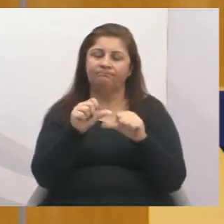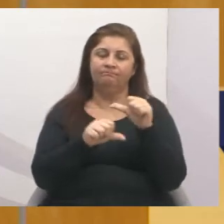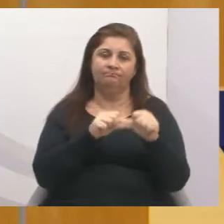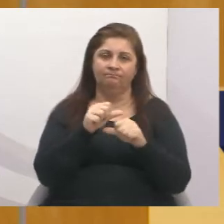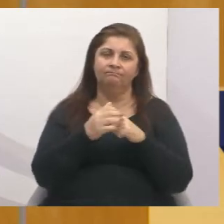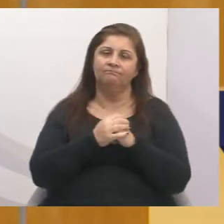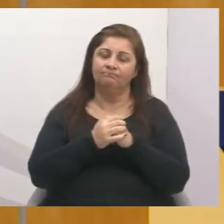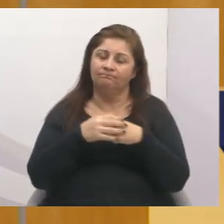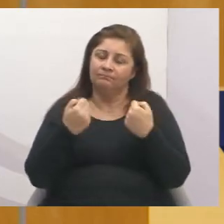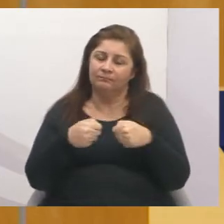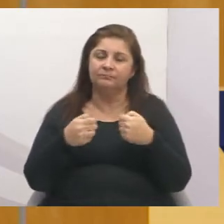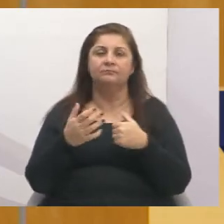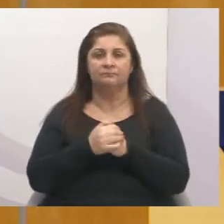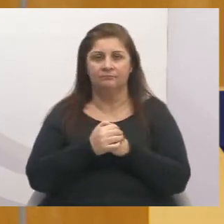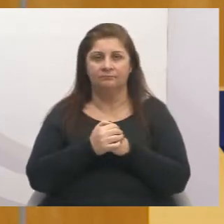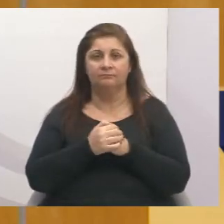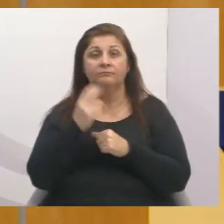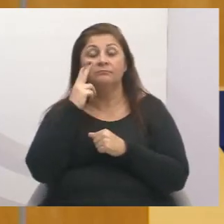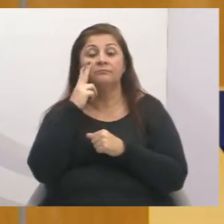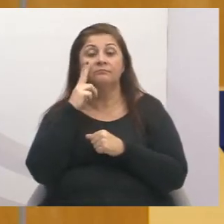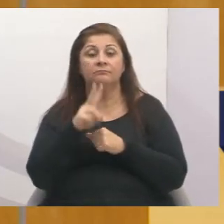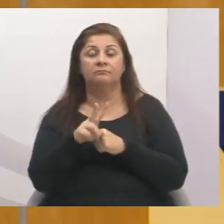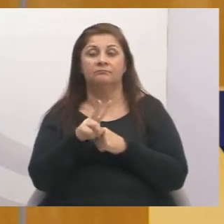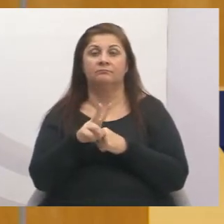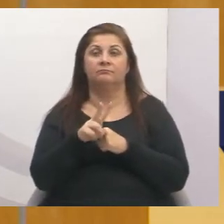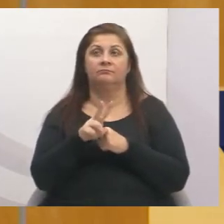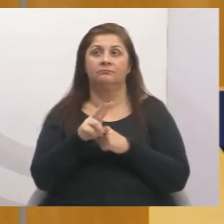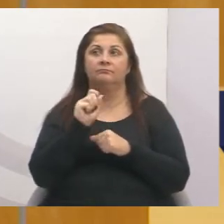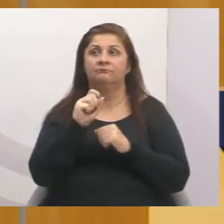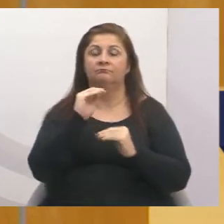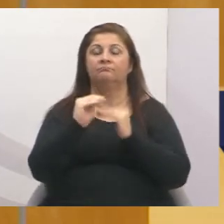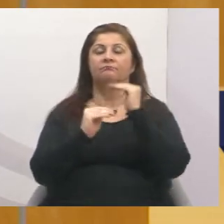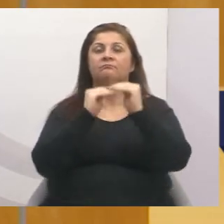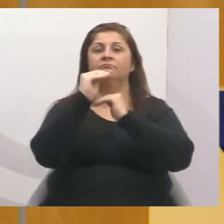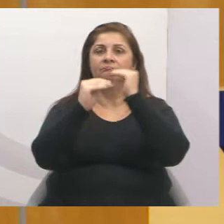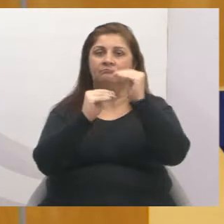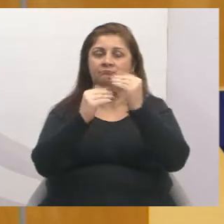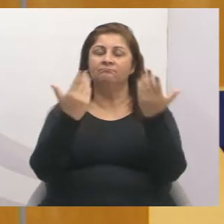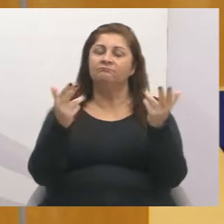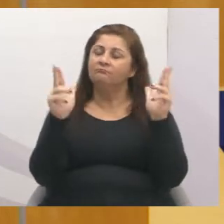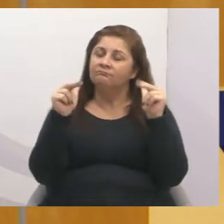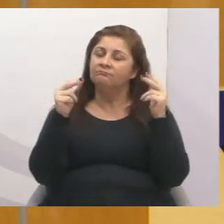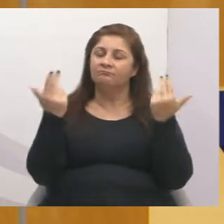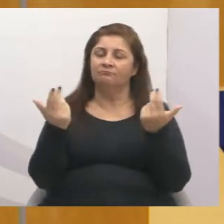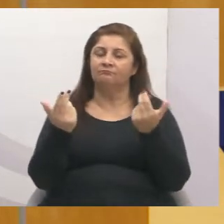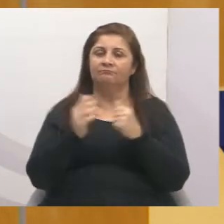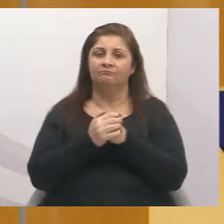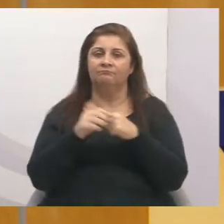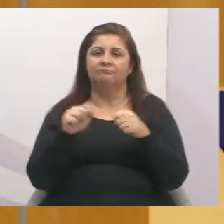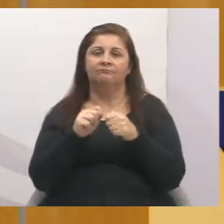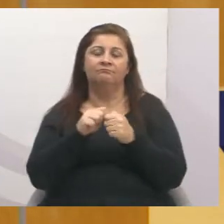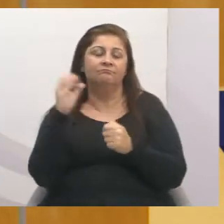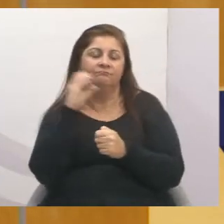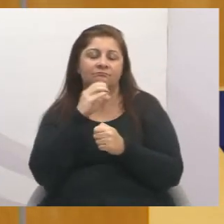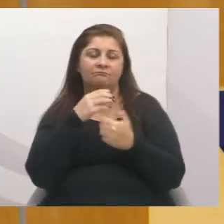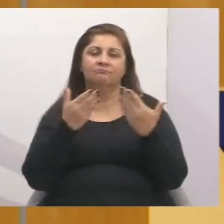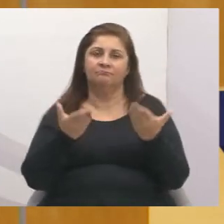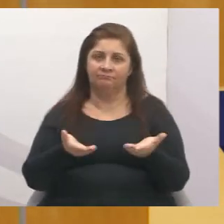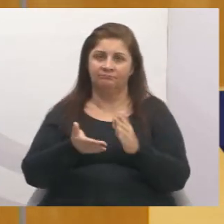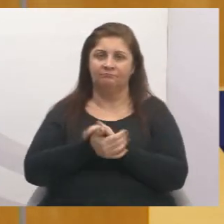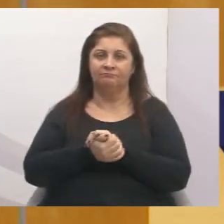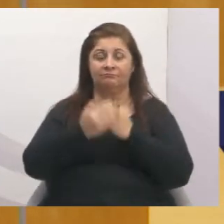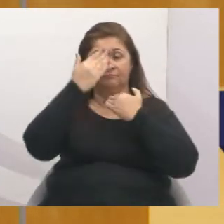modificações necessárias e acompanhar o que há de evolução nesta matéria e trazer o mais depressa possível. Com os